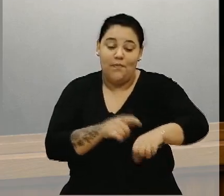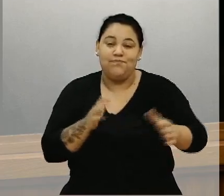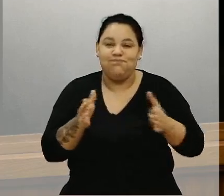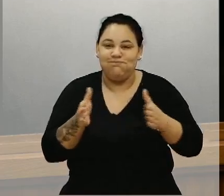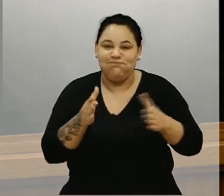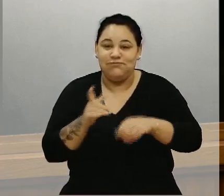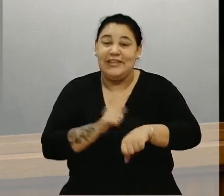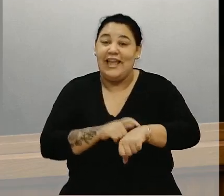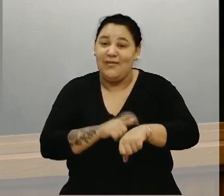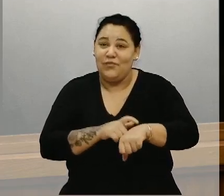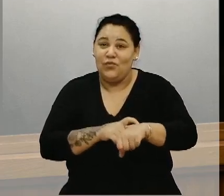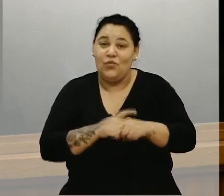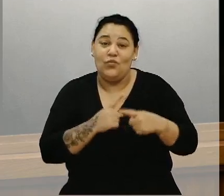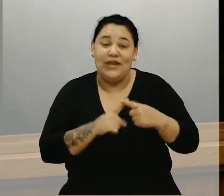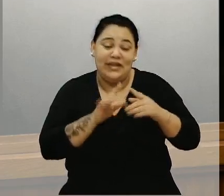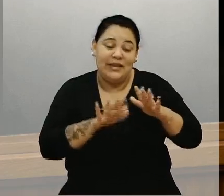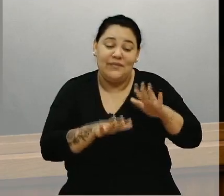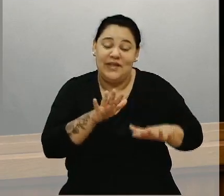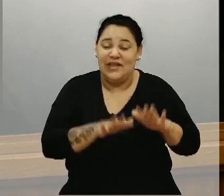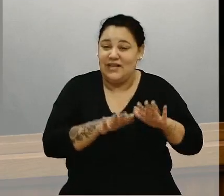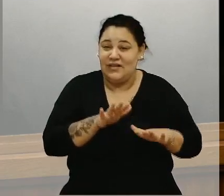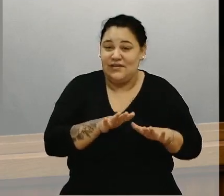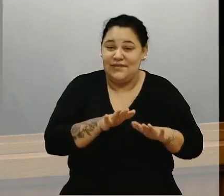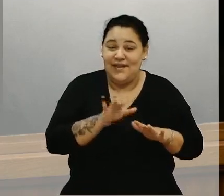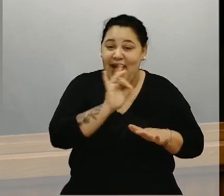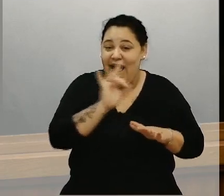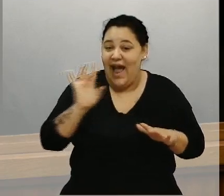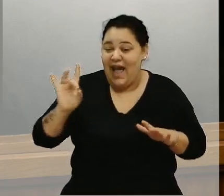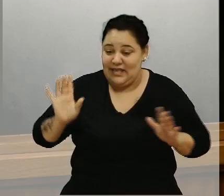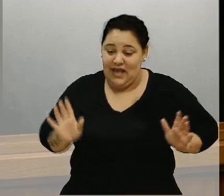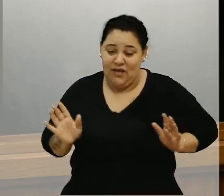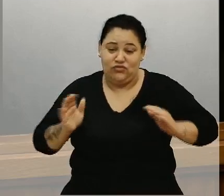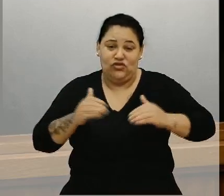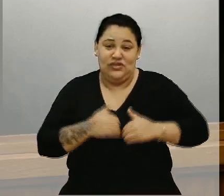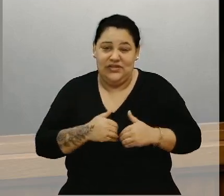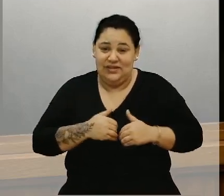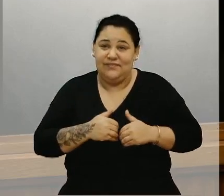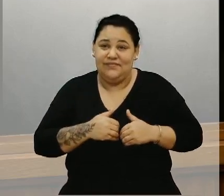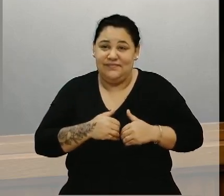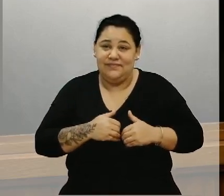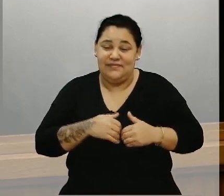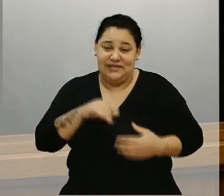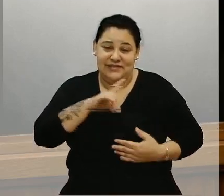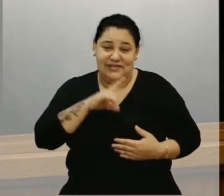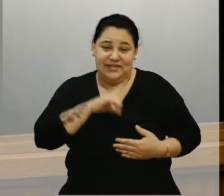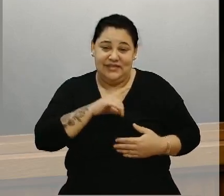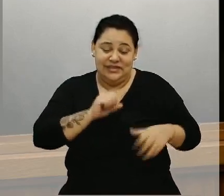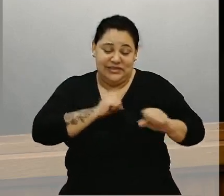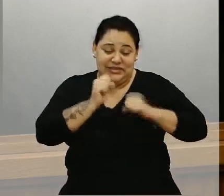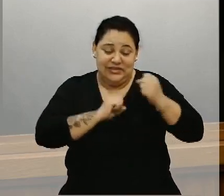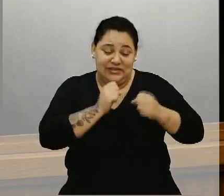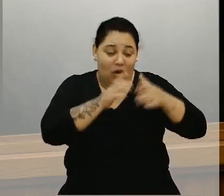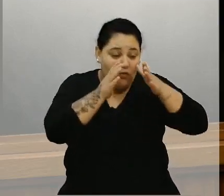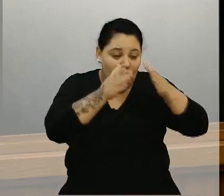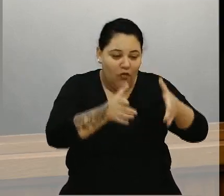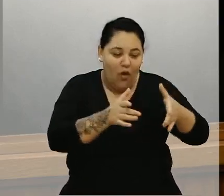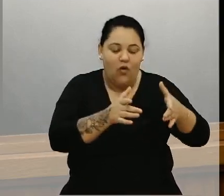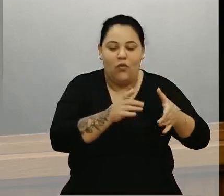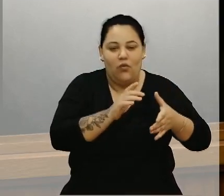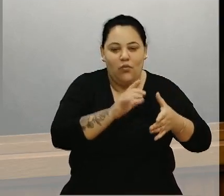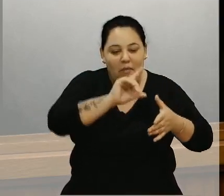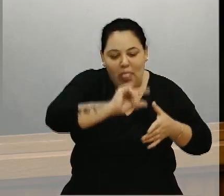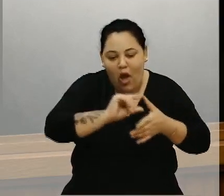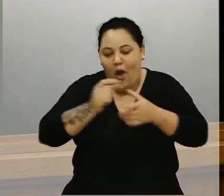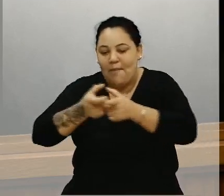que dependendo de cada autista, né, ele tem uma condição de se concentrar menos ou mais,